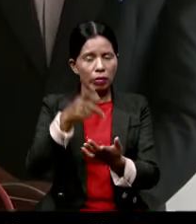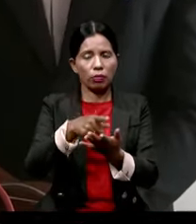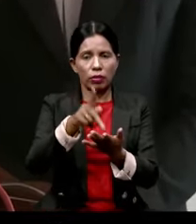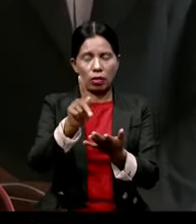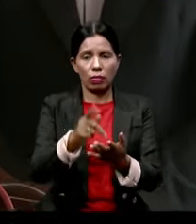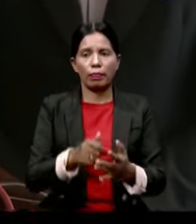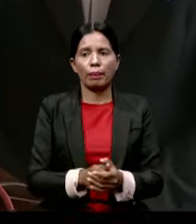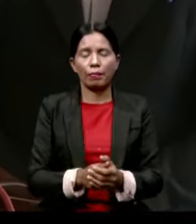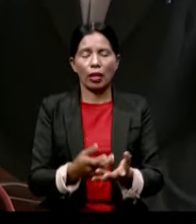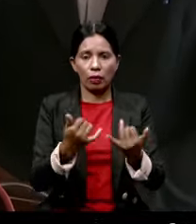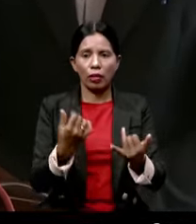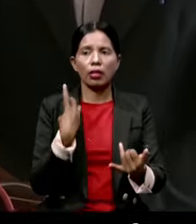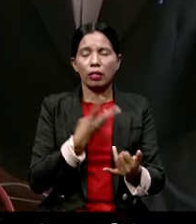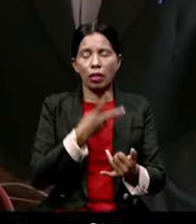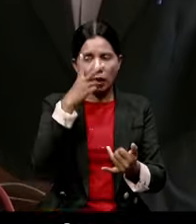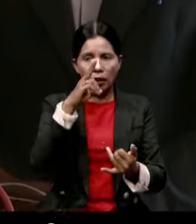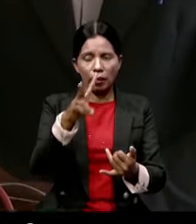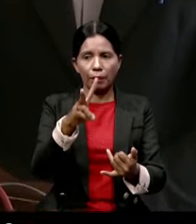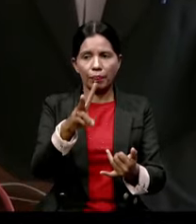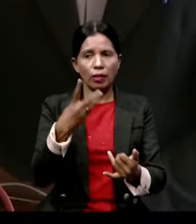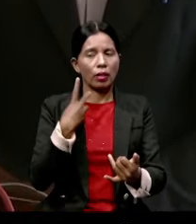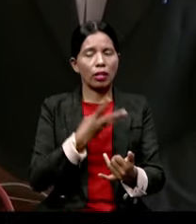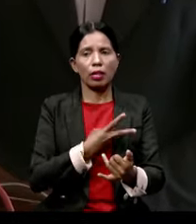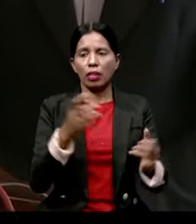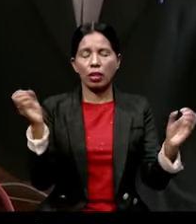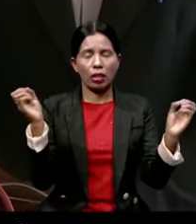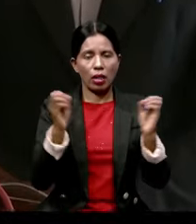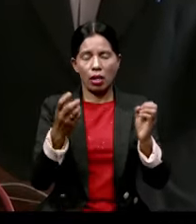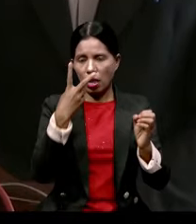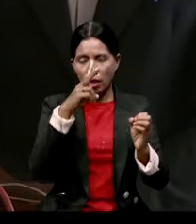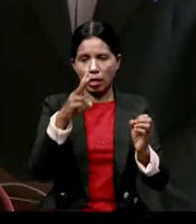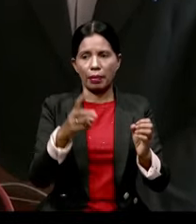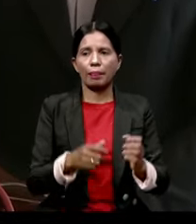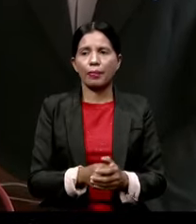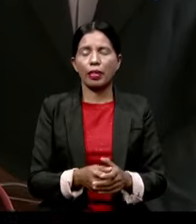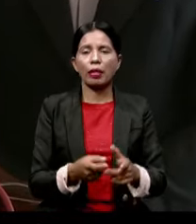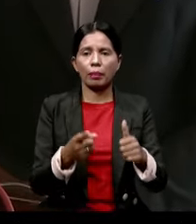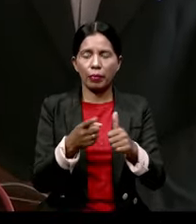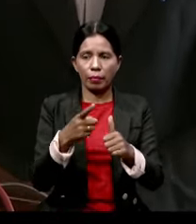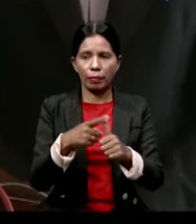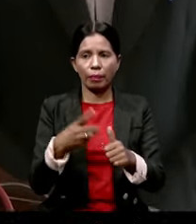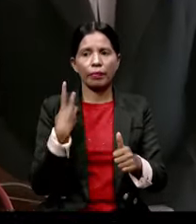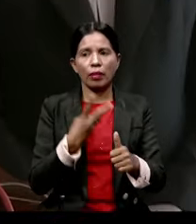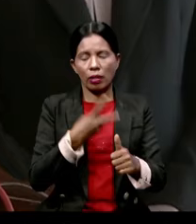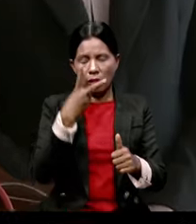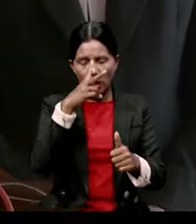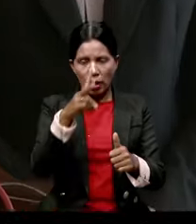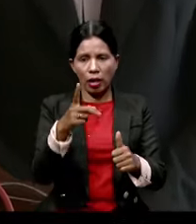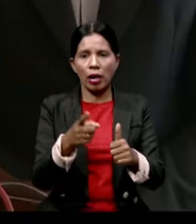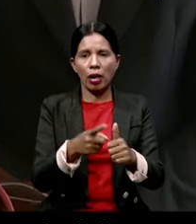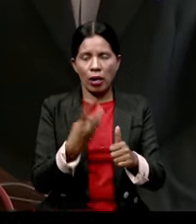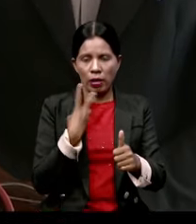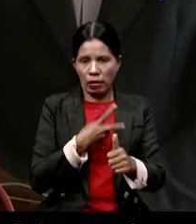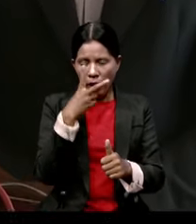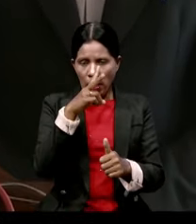ou até 20 mil assim ela dunha controlo né primeiro situação segundo maka itahare